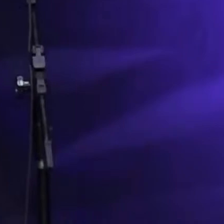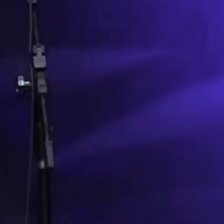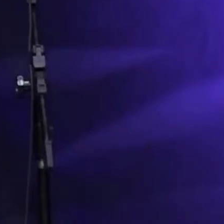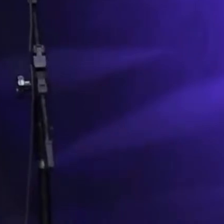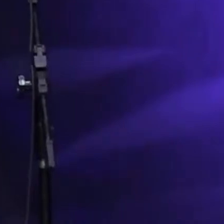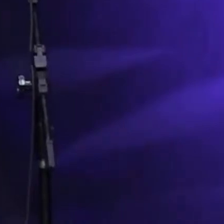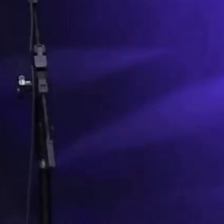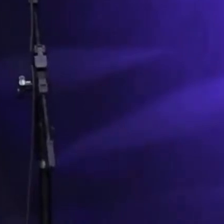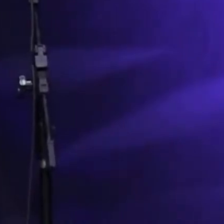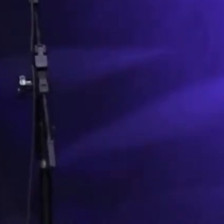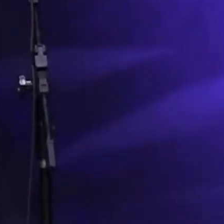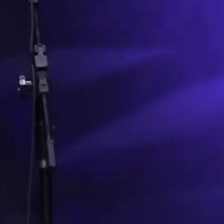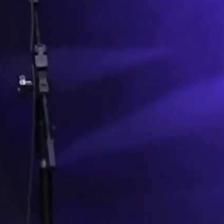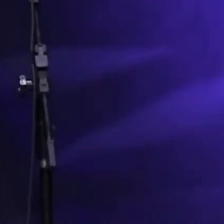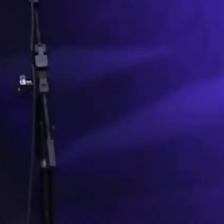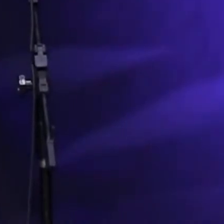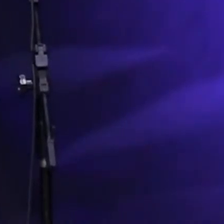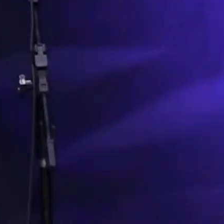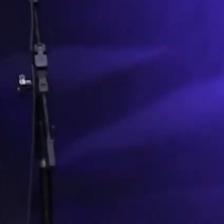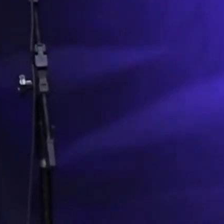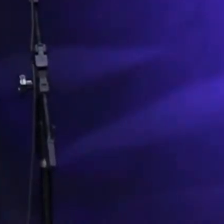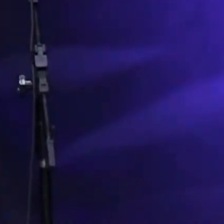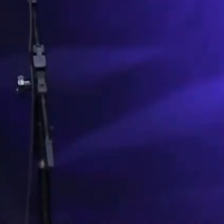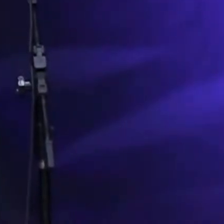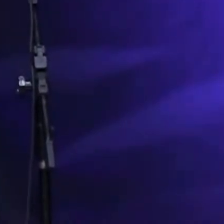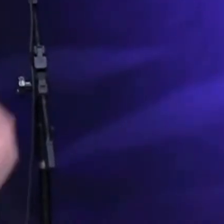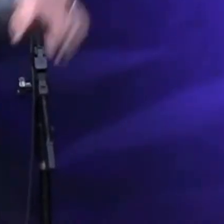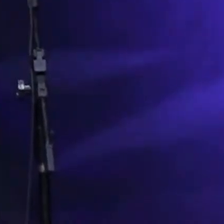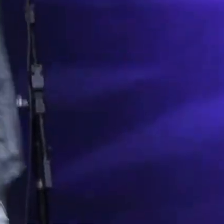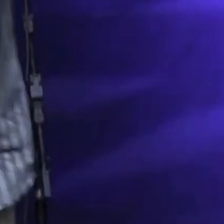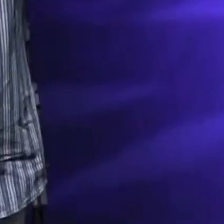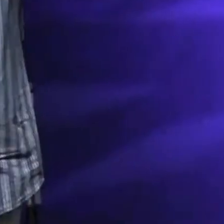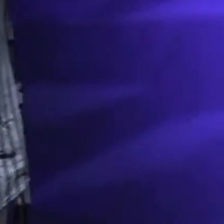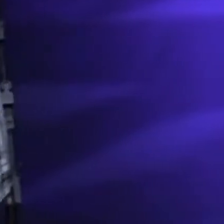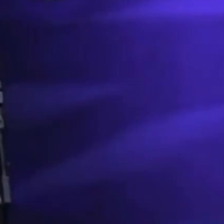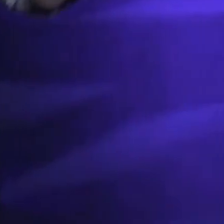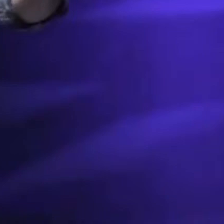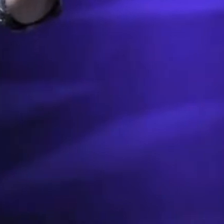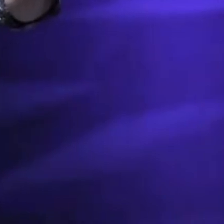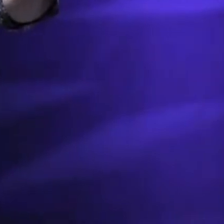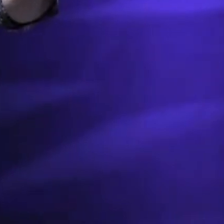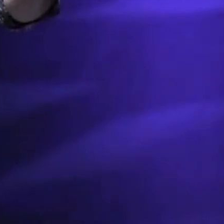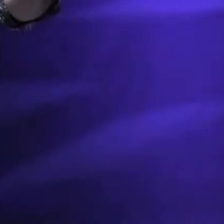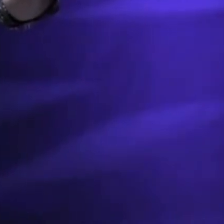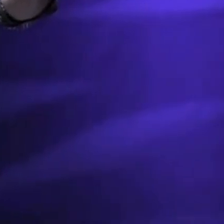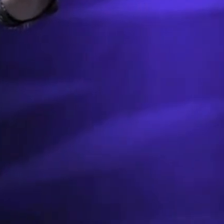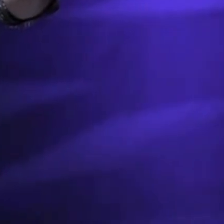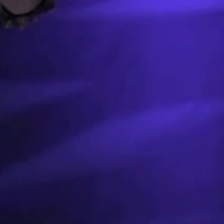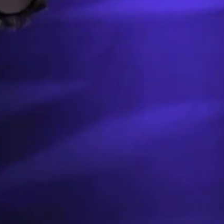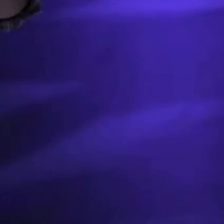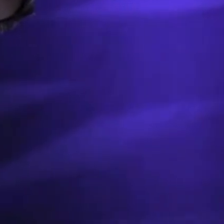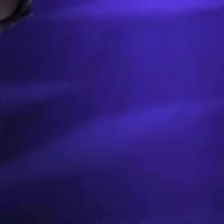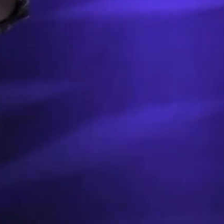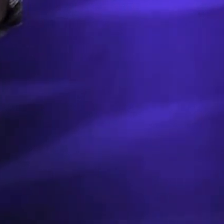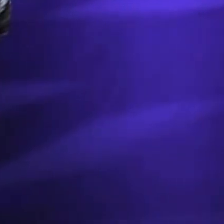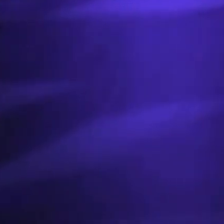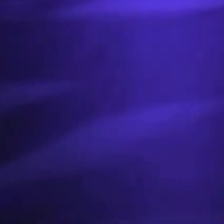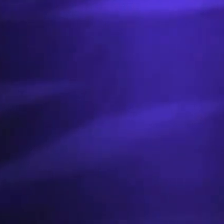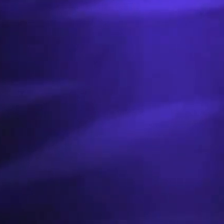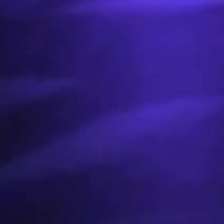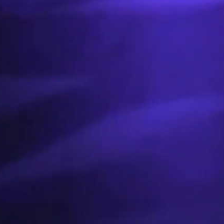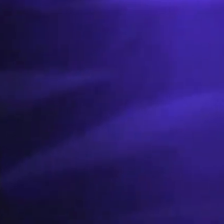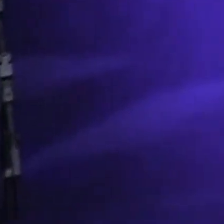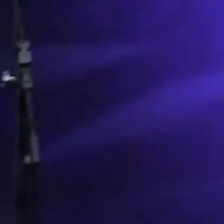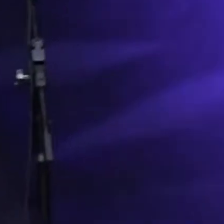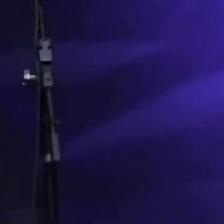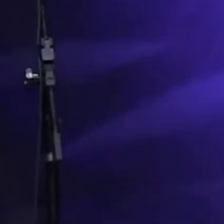15, 18 anos, como é que não vai ser? Preste atenção, pais. Os filhos entram